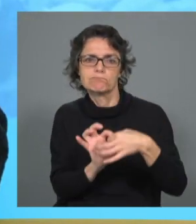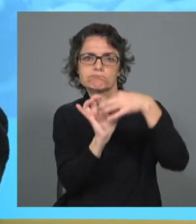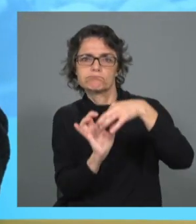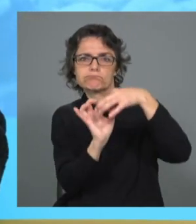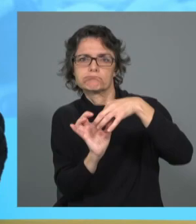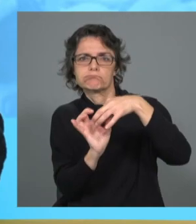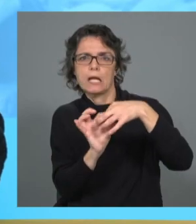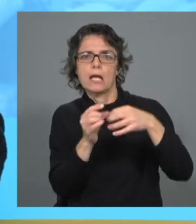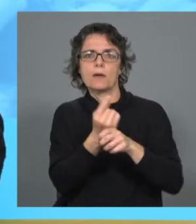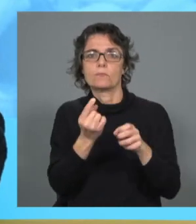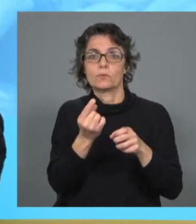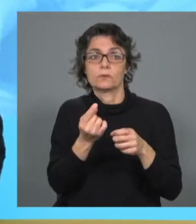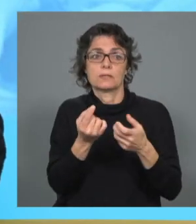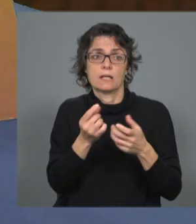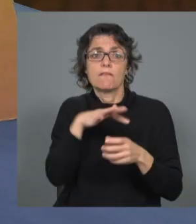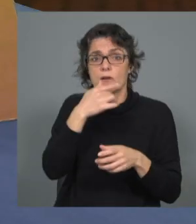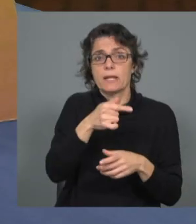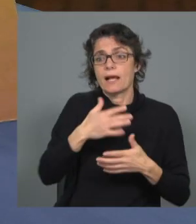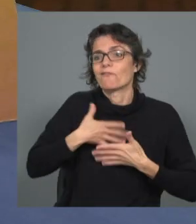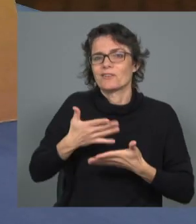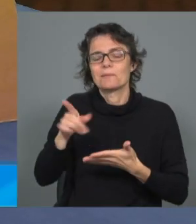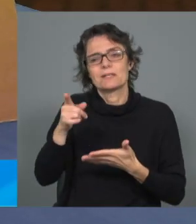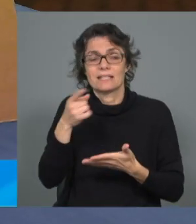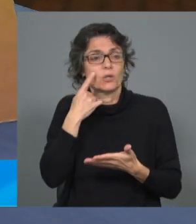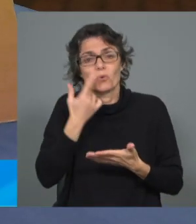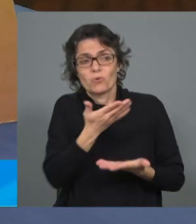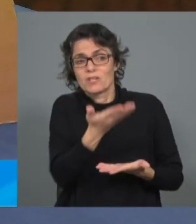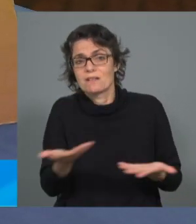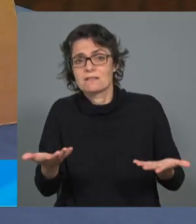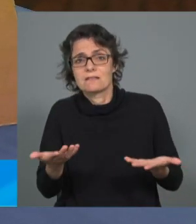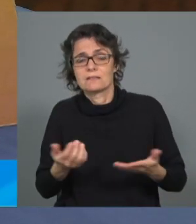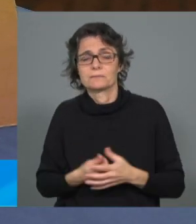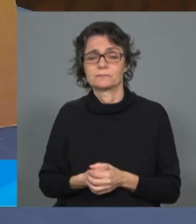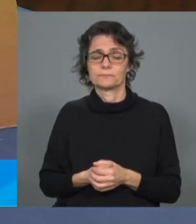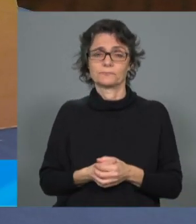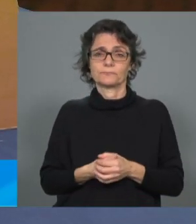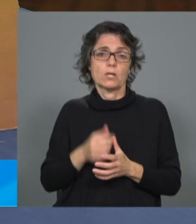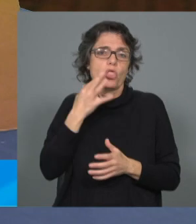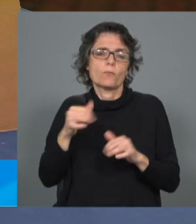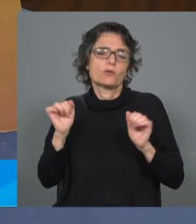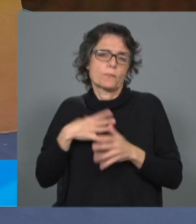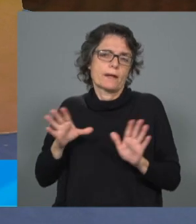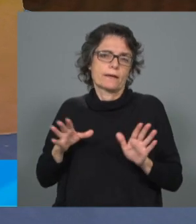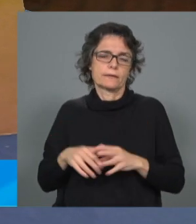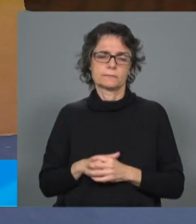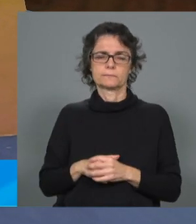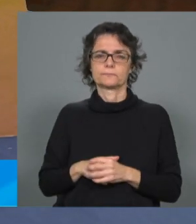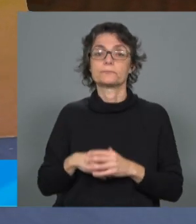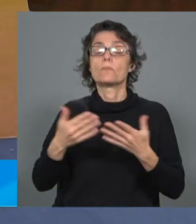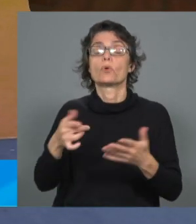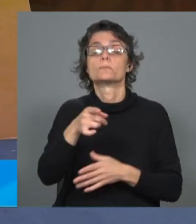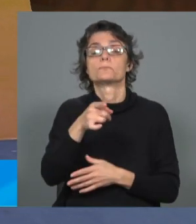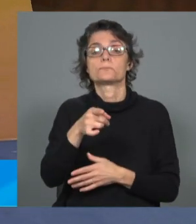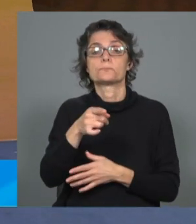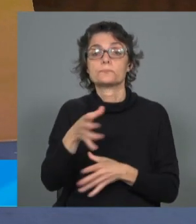generosa, mas que eles não conhecem, não é? Portanto... Padre Hugo, e agora, depois desta primeiro grupo de pessoas que